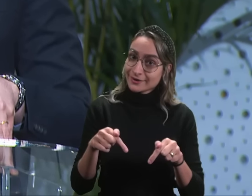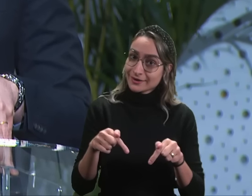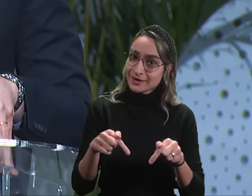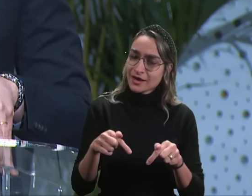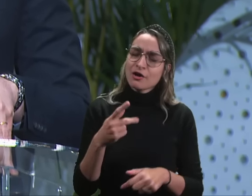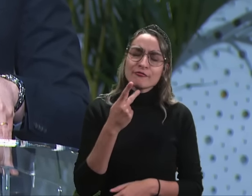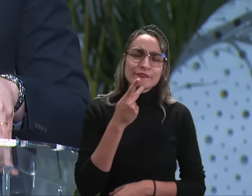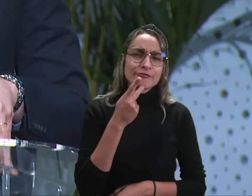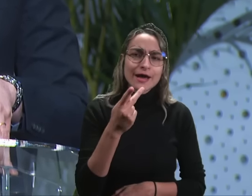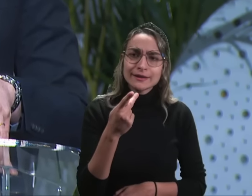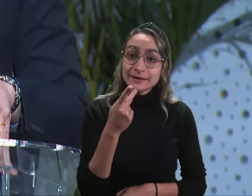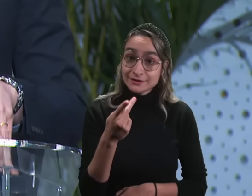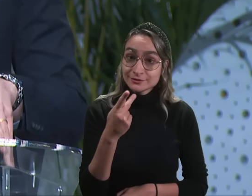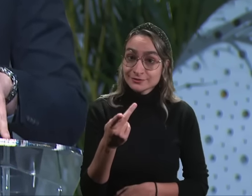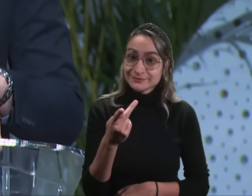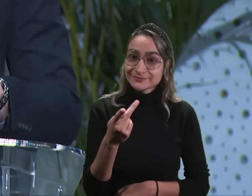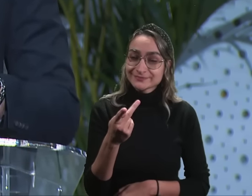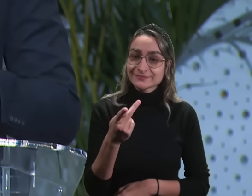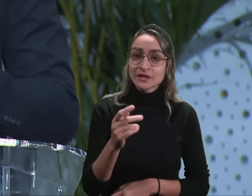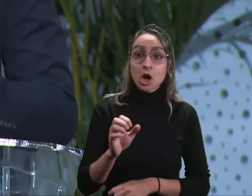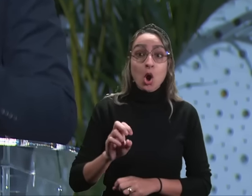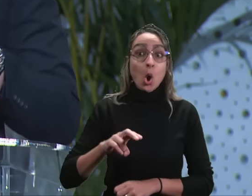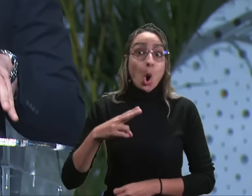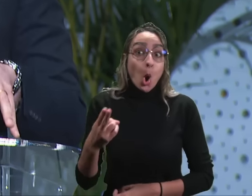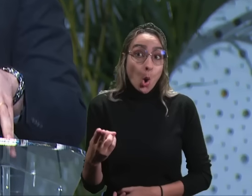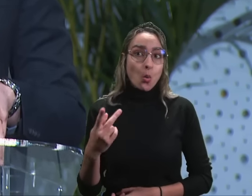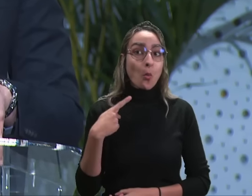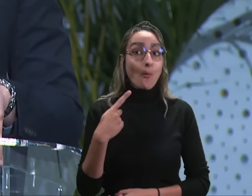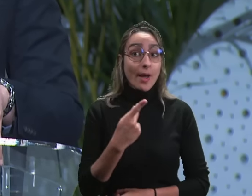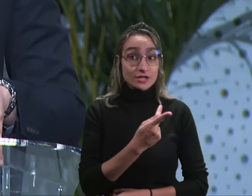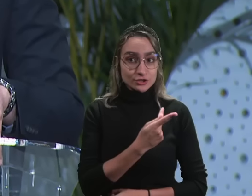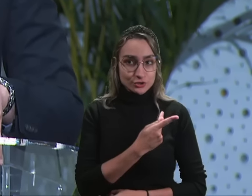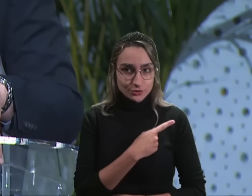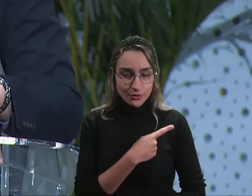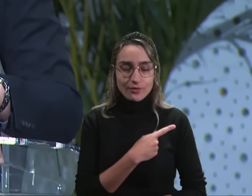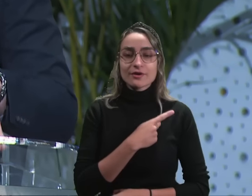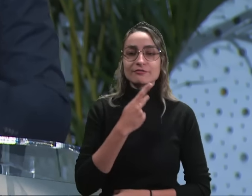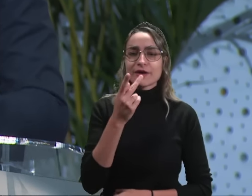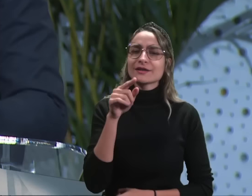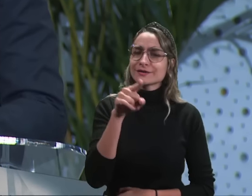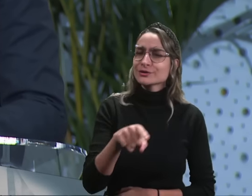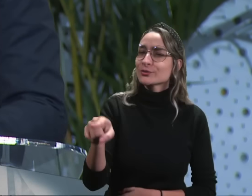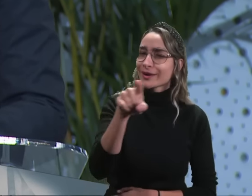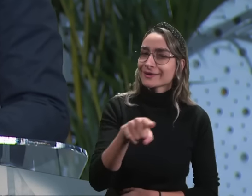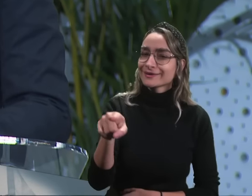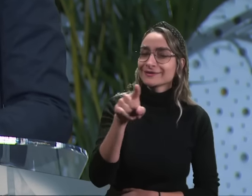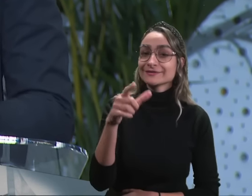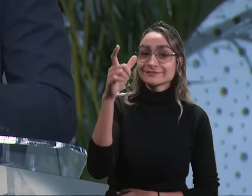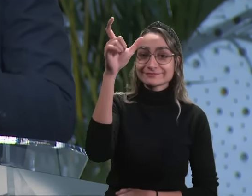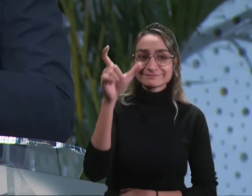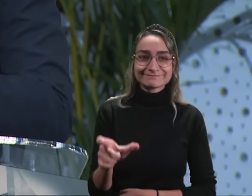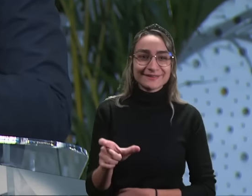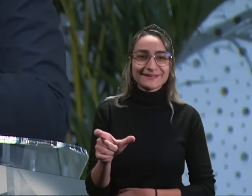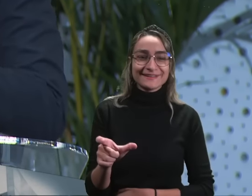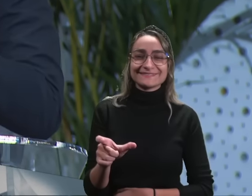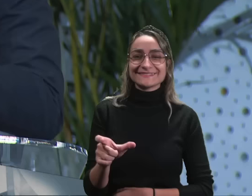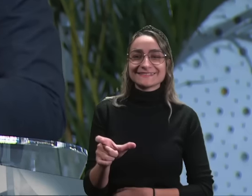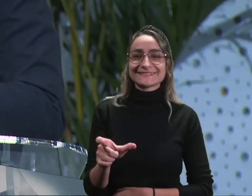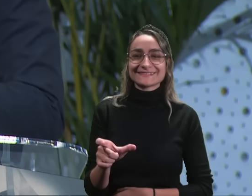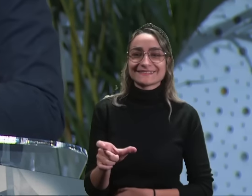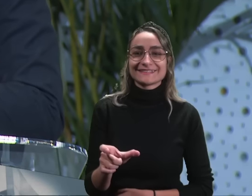sábado de manhã Especialmente na verdade não tem só um pregador tem três pregadores sempre